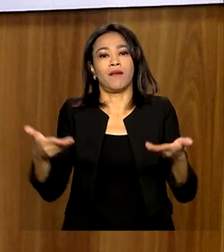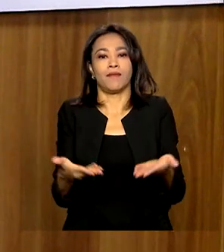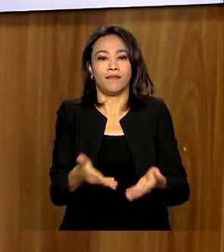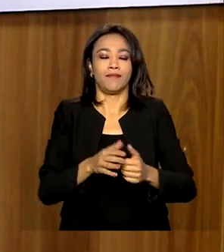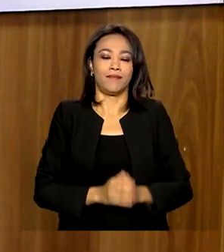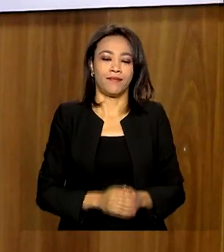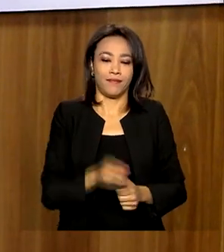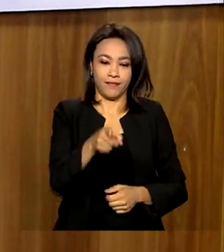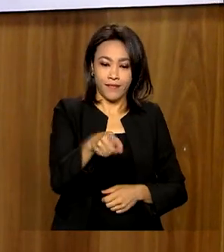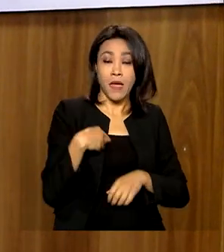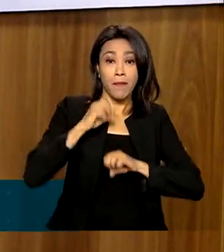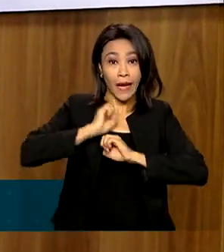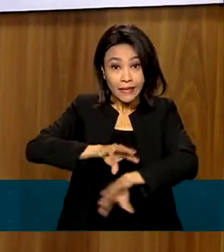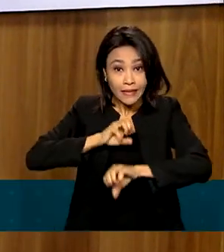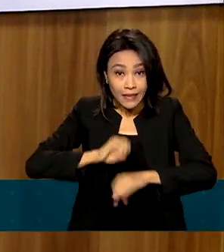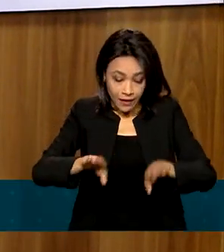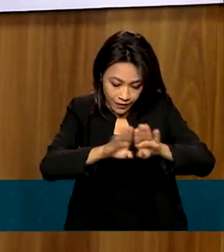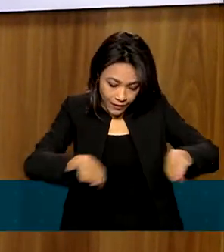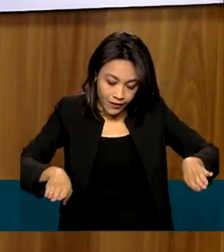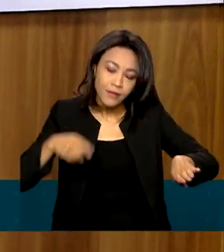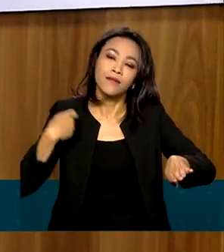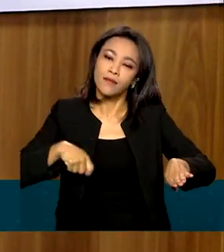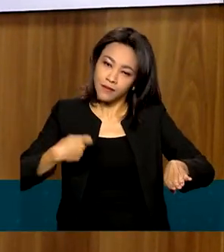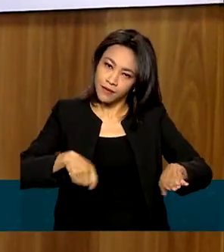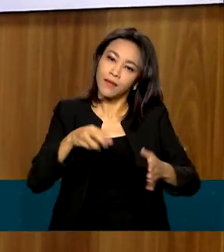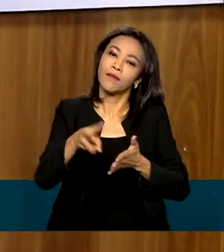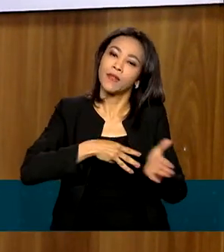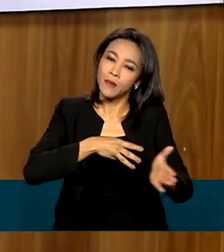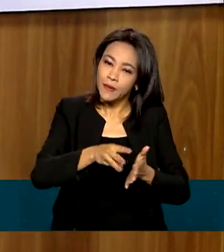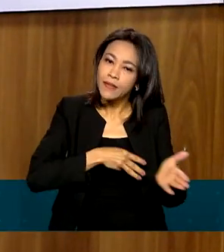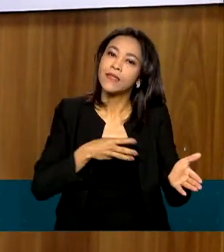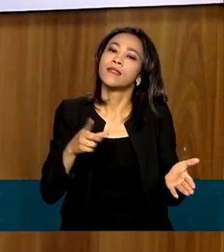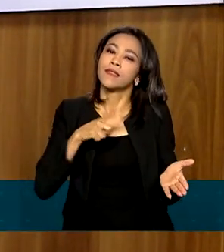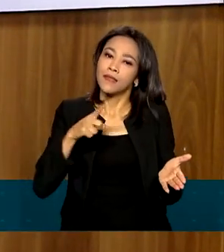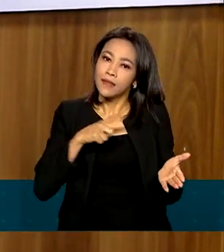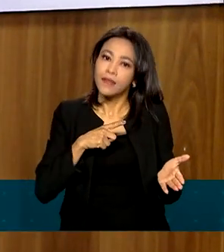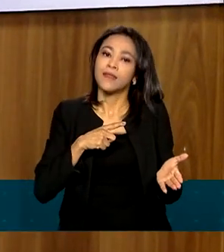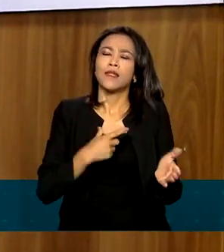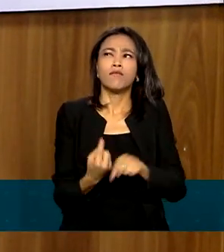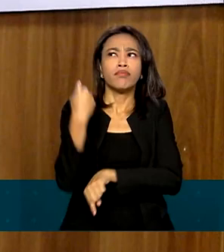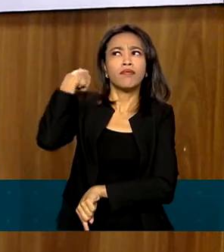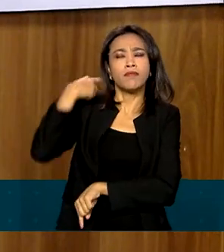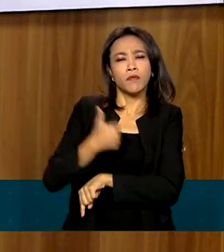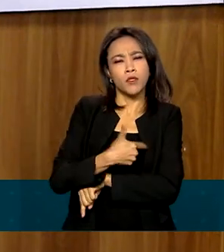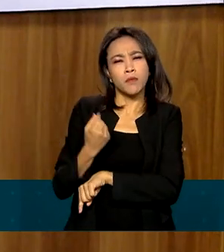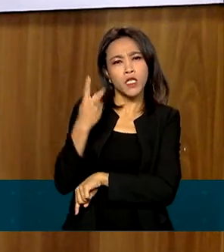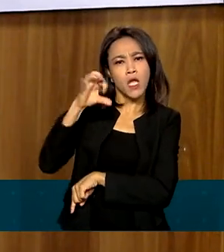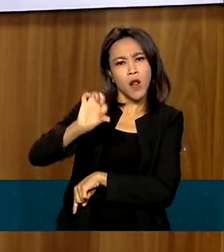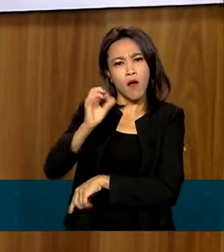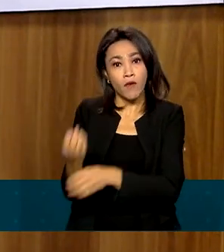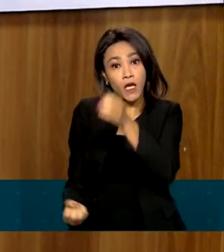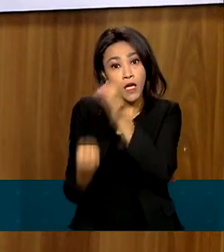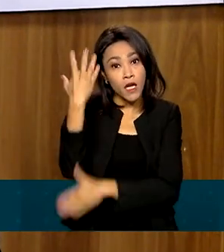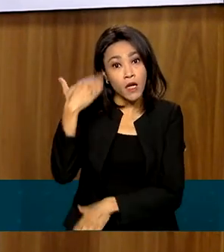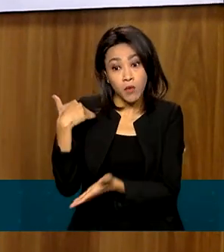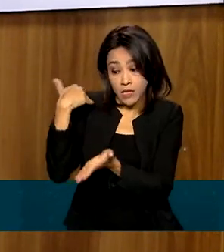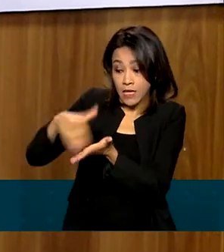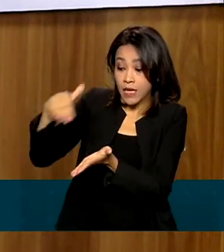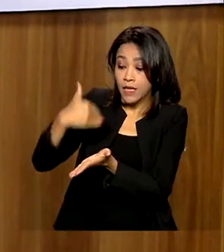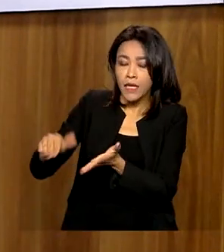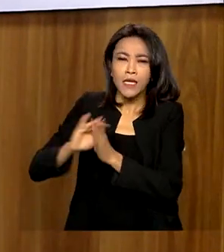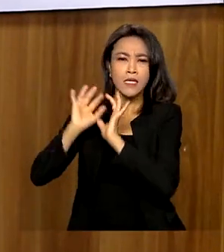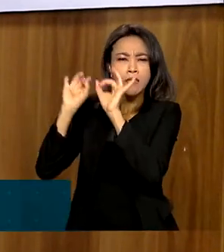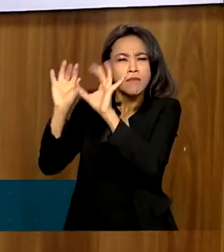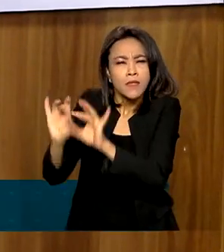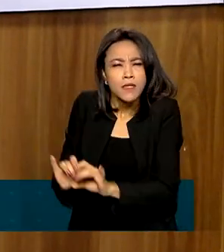a criança exige técnica e o que nós fizemos no Ministério da Educação foi em 2019 criar uma secretaria especializada